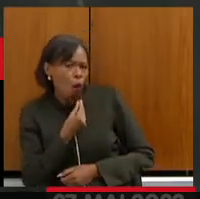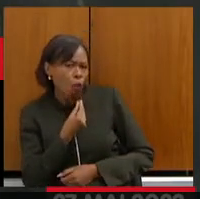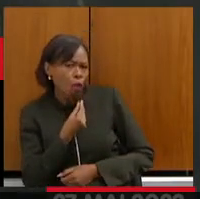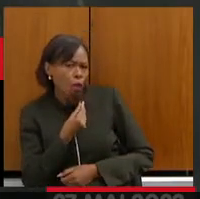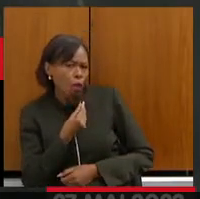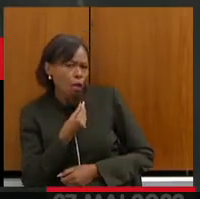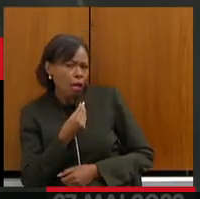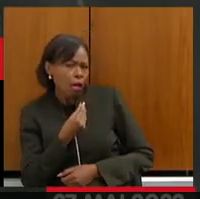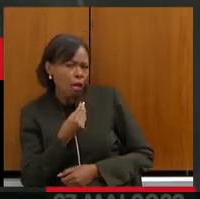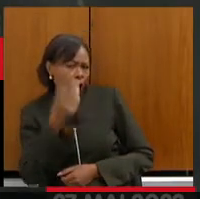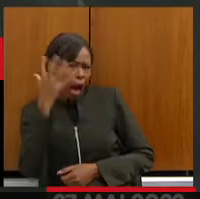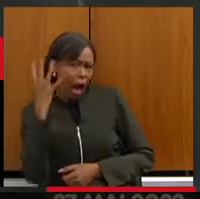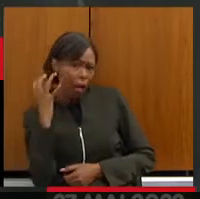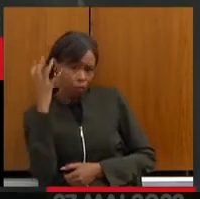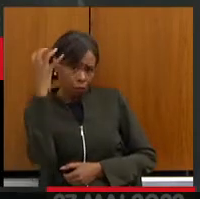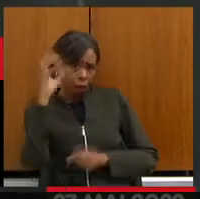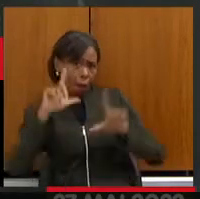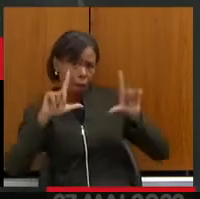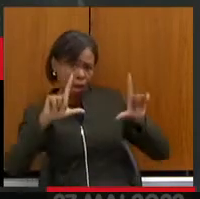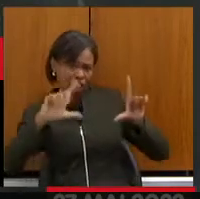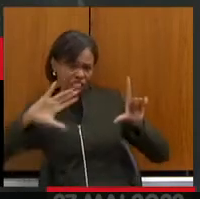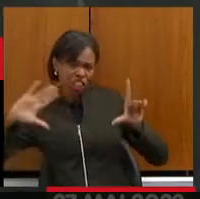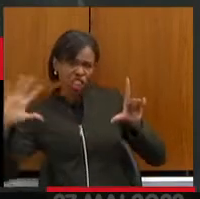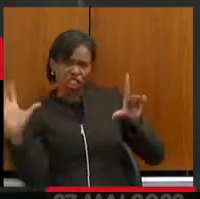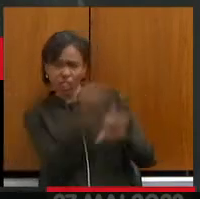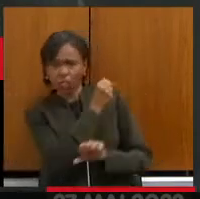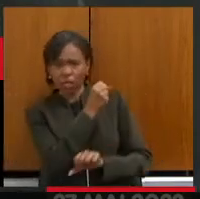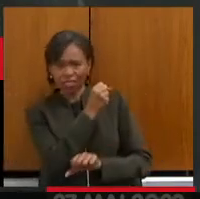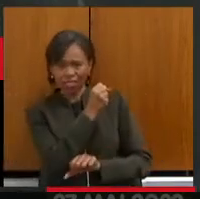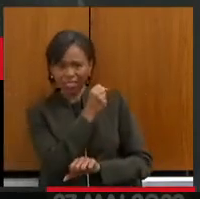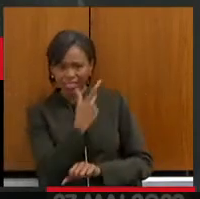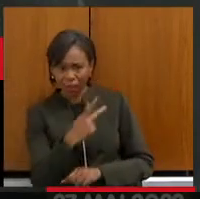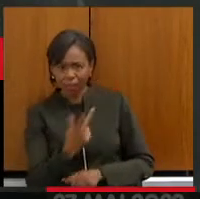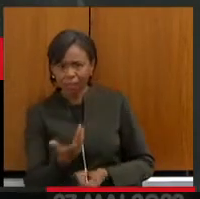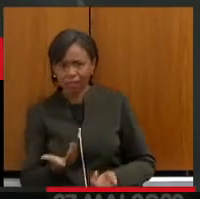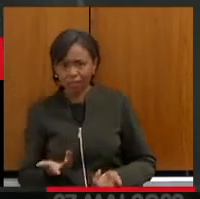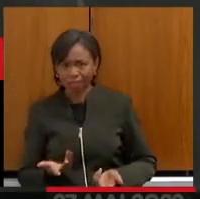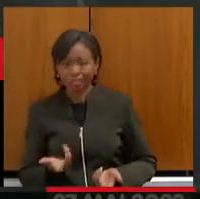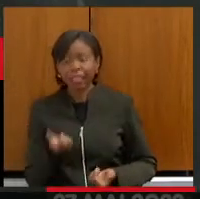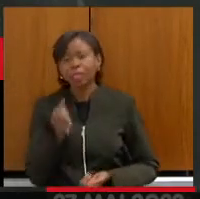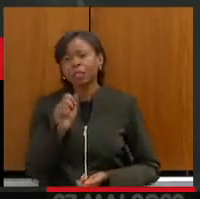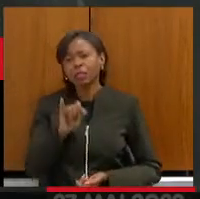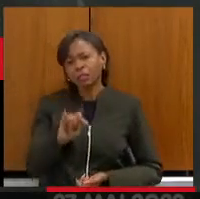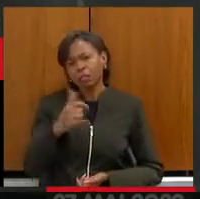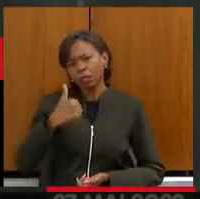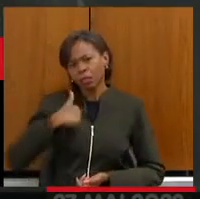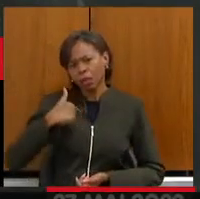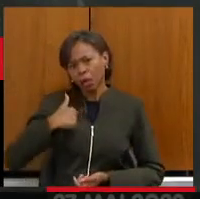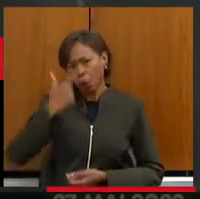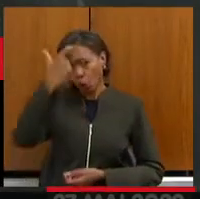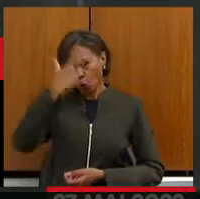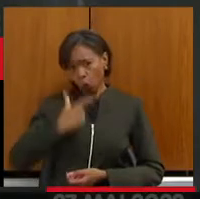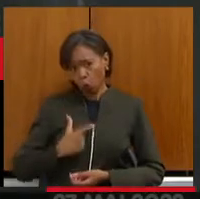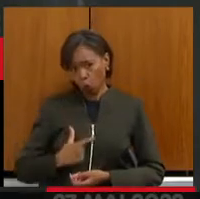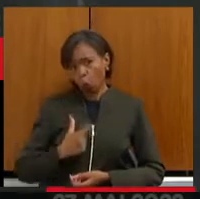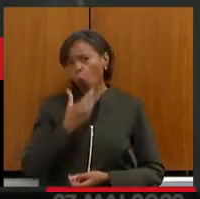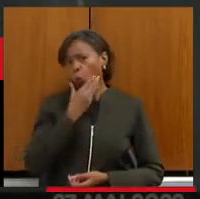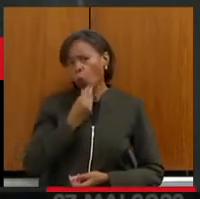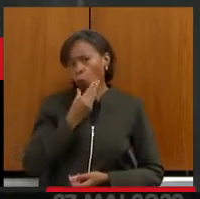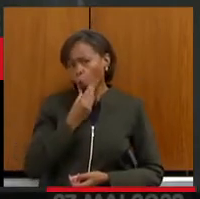mãos dela na mesma diplomação E se eu fosse um homem o jornal